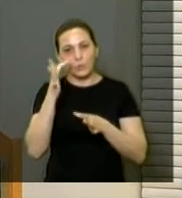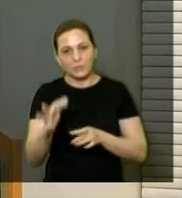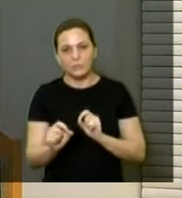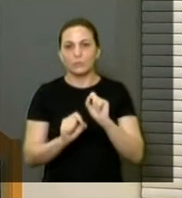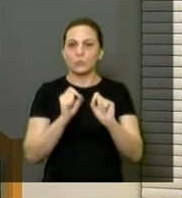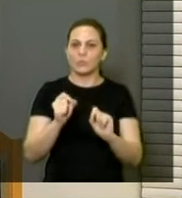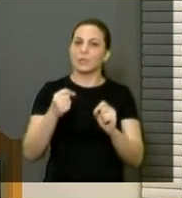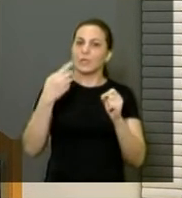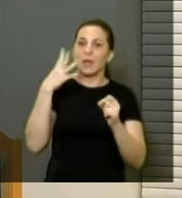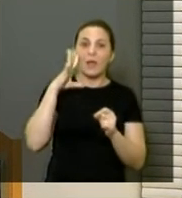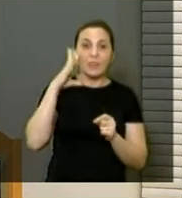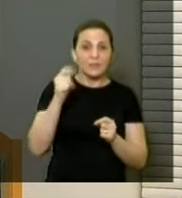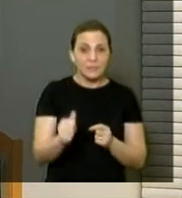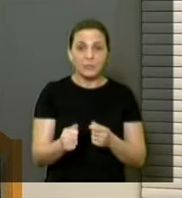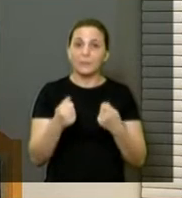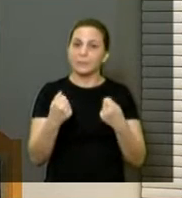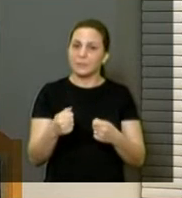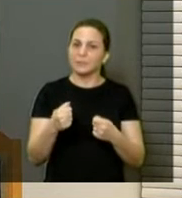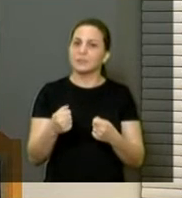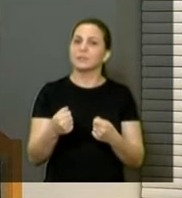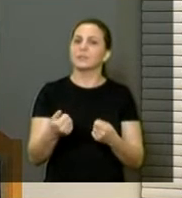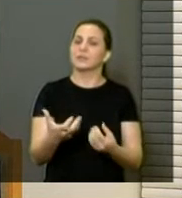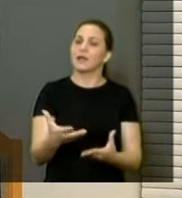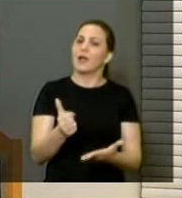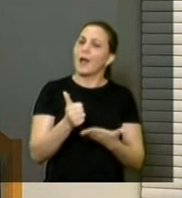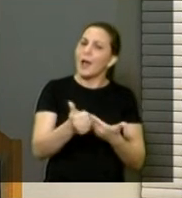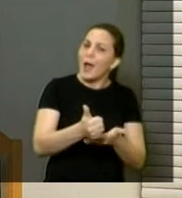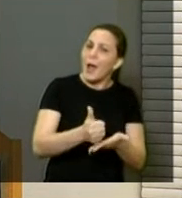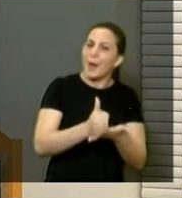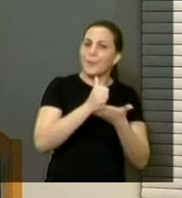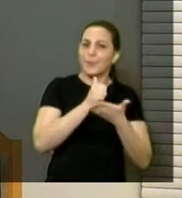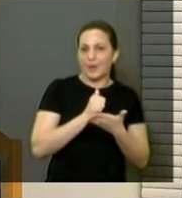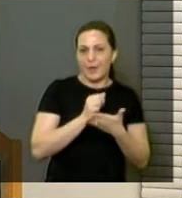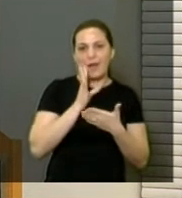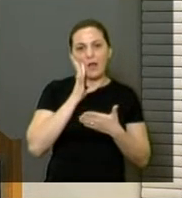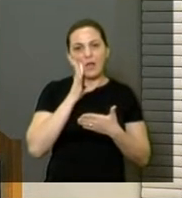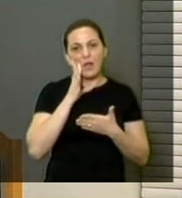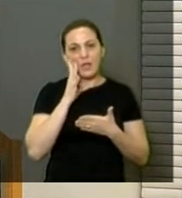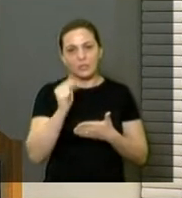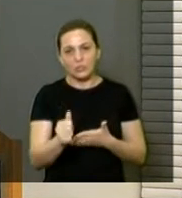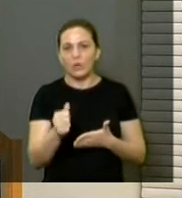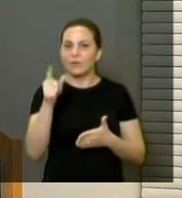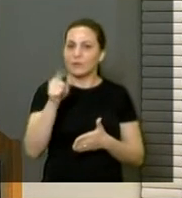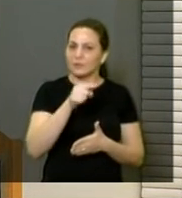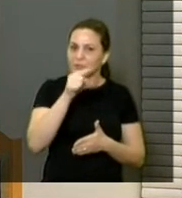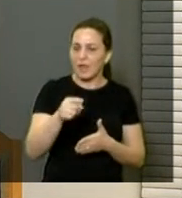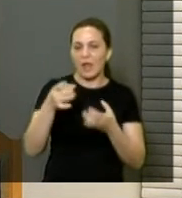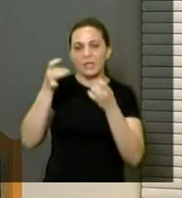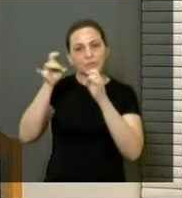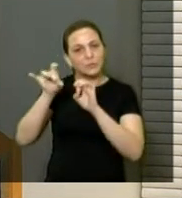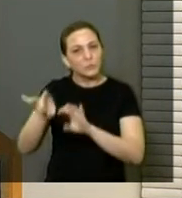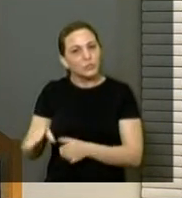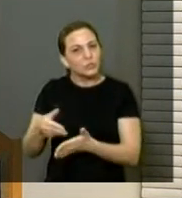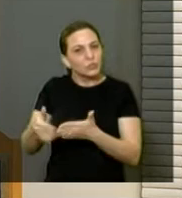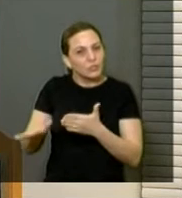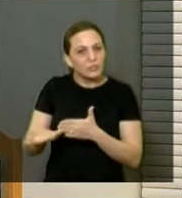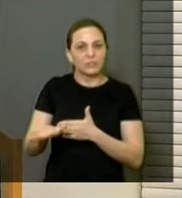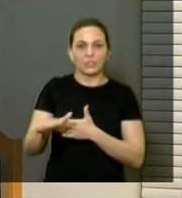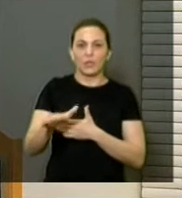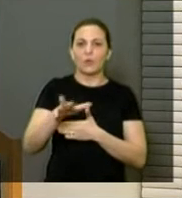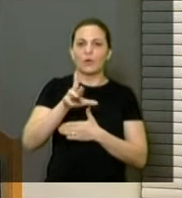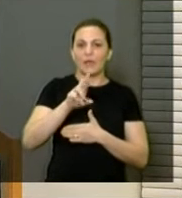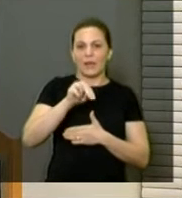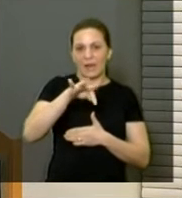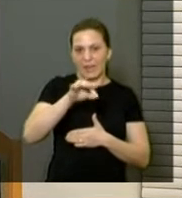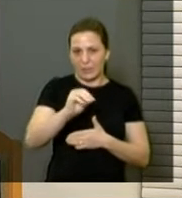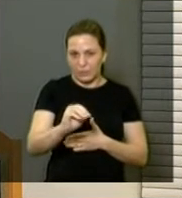decisão deverá beneficiava portanto resolve cancelar a expulsão do filiado renato tal el haddad